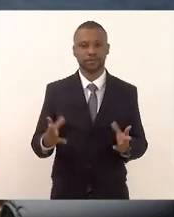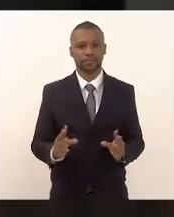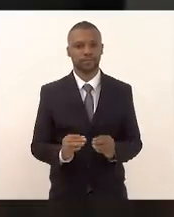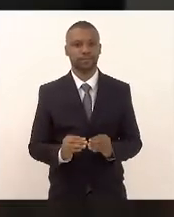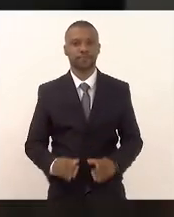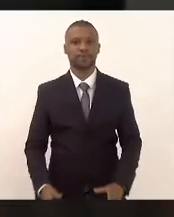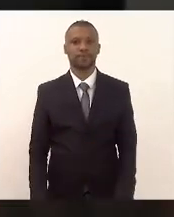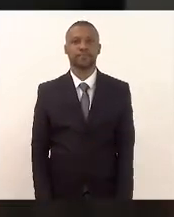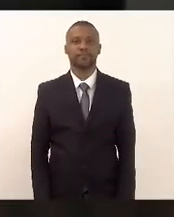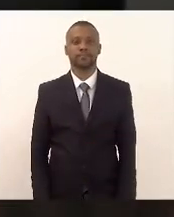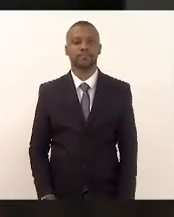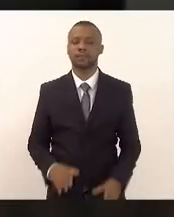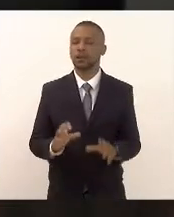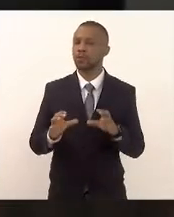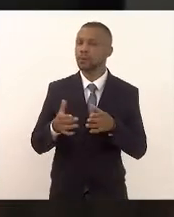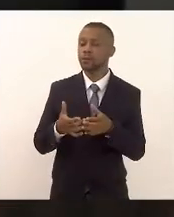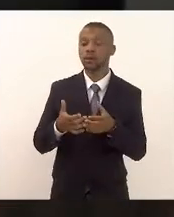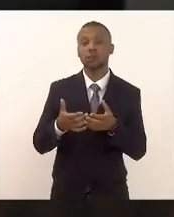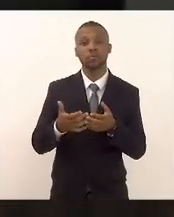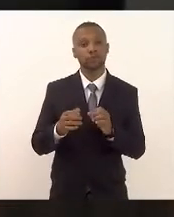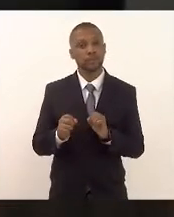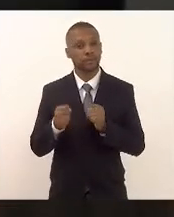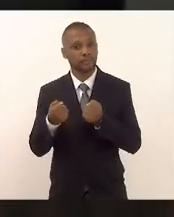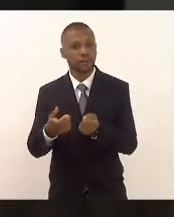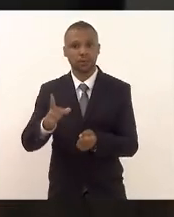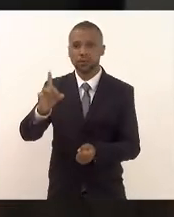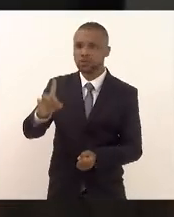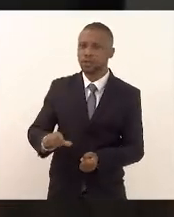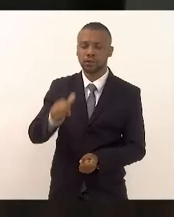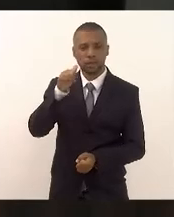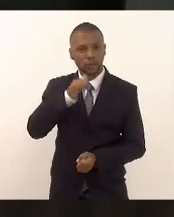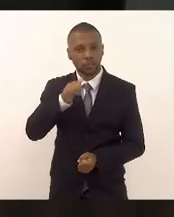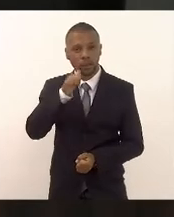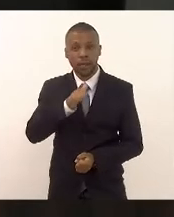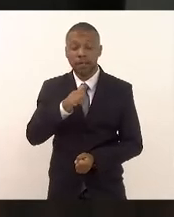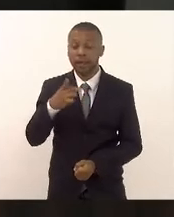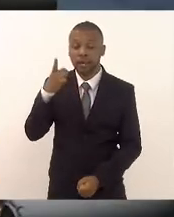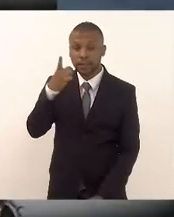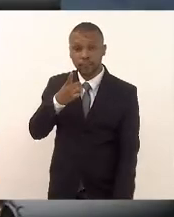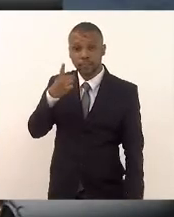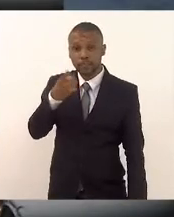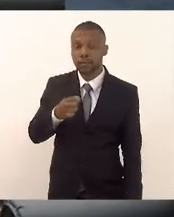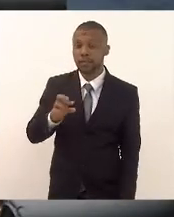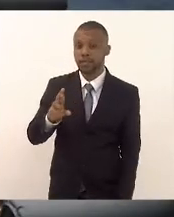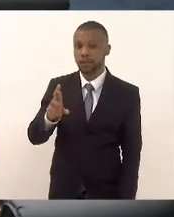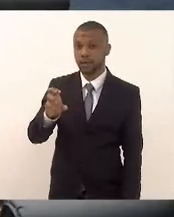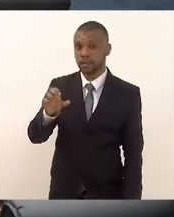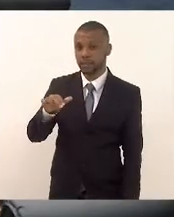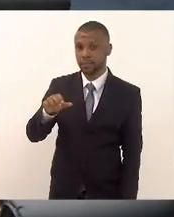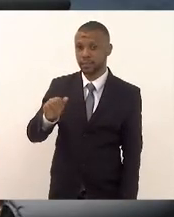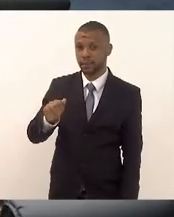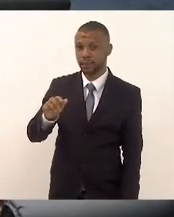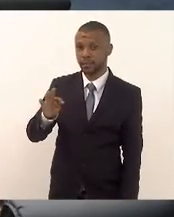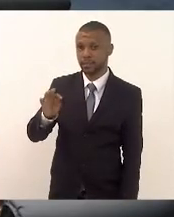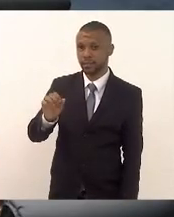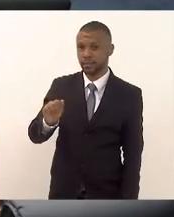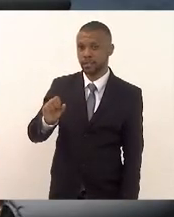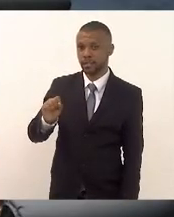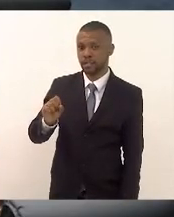Pela Comissão de Defesa do Direito da Mulher, deputada Renata Souza. Senhor